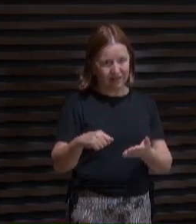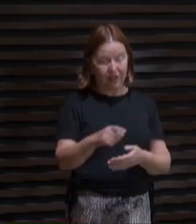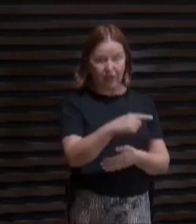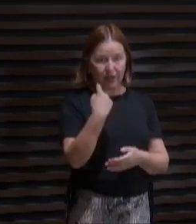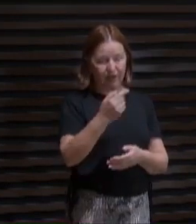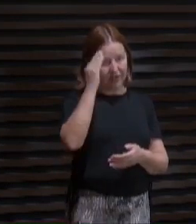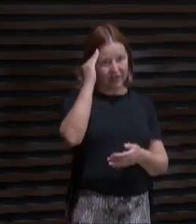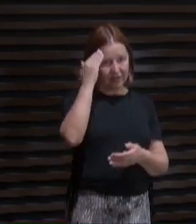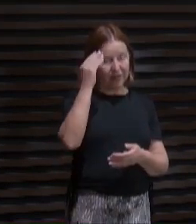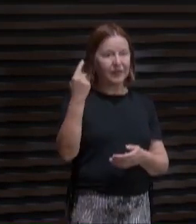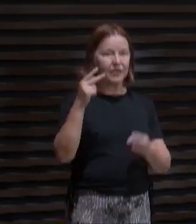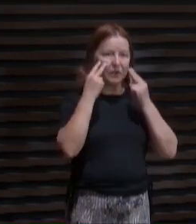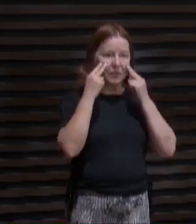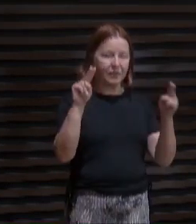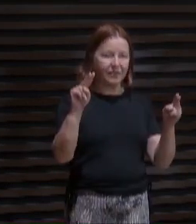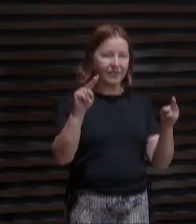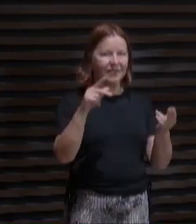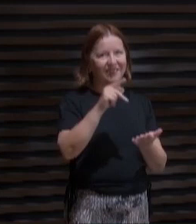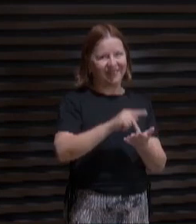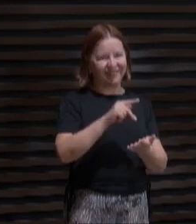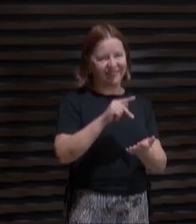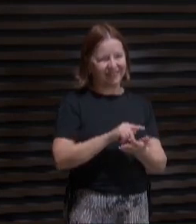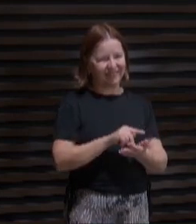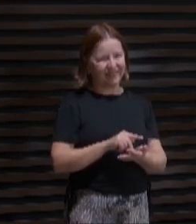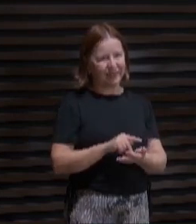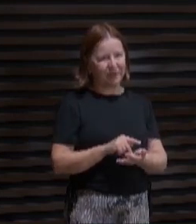seu testemunho é verdadeiro.